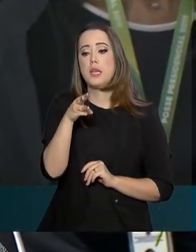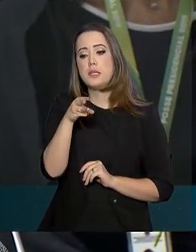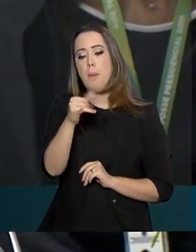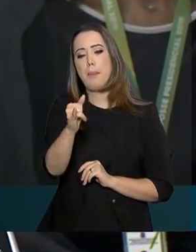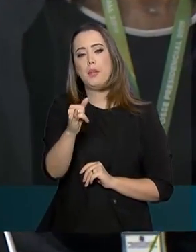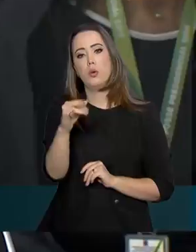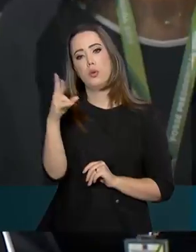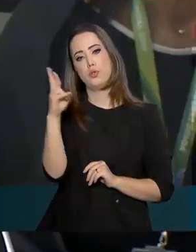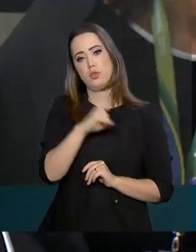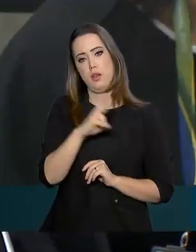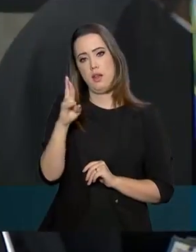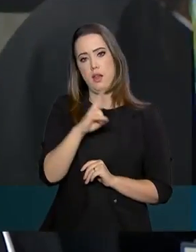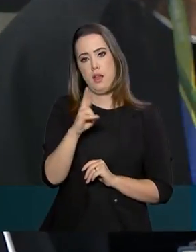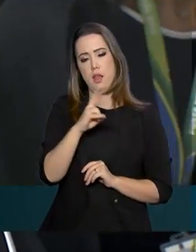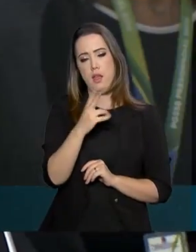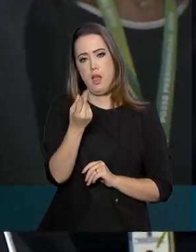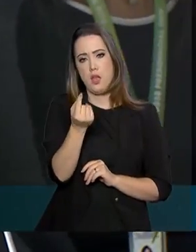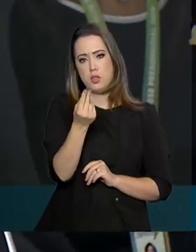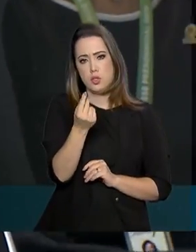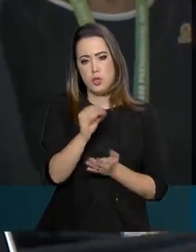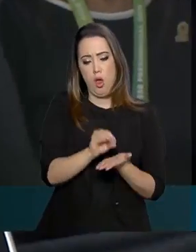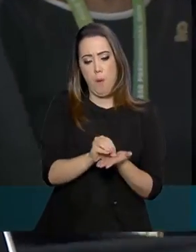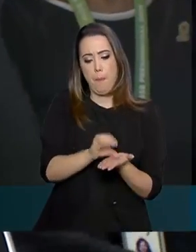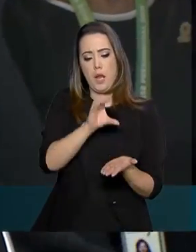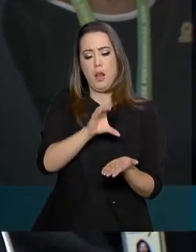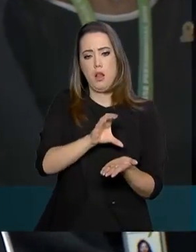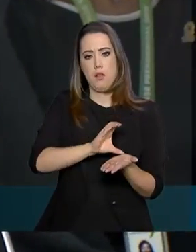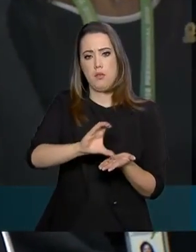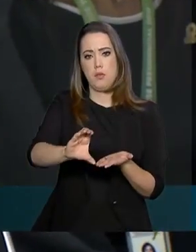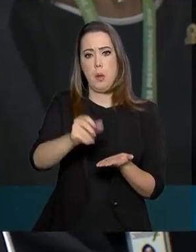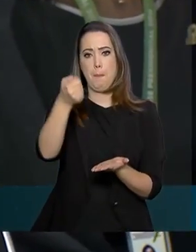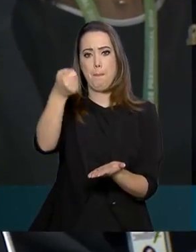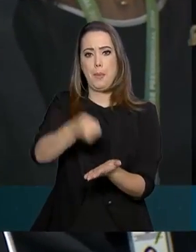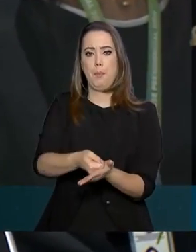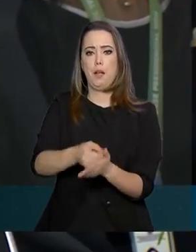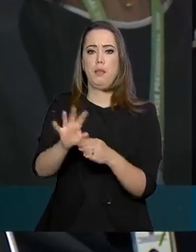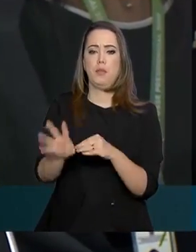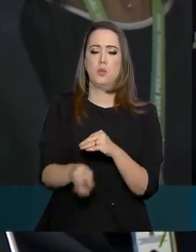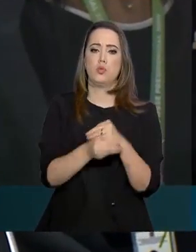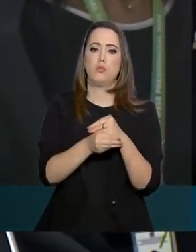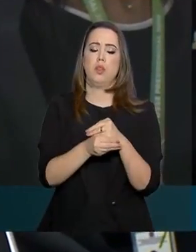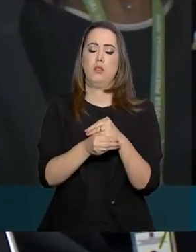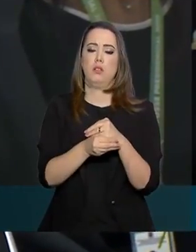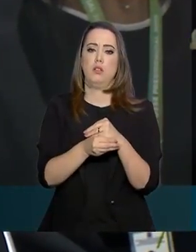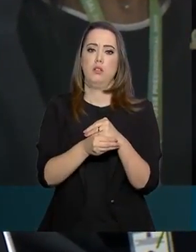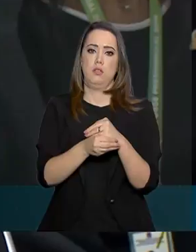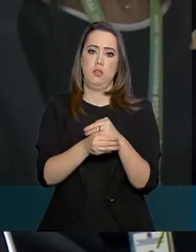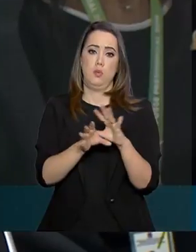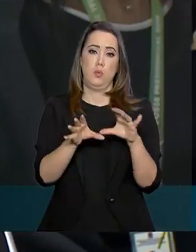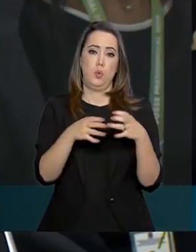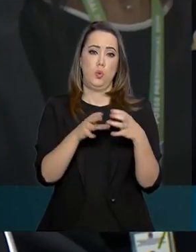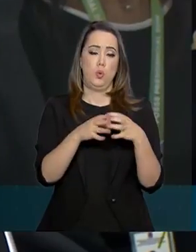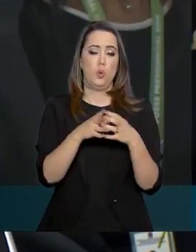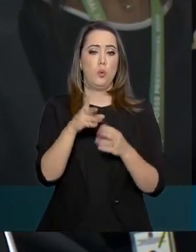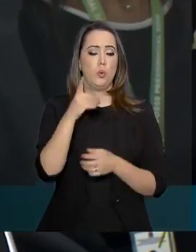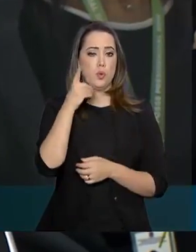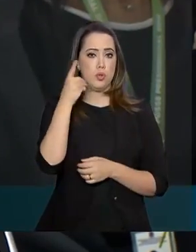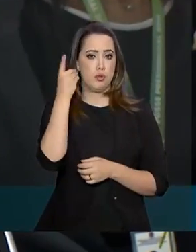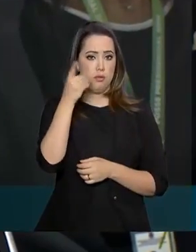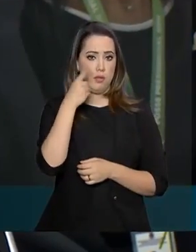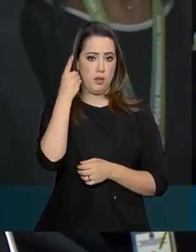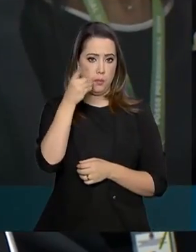ea gente apurou que esse dinheiro é para pagamento de emendas pra parlamentares lá no congresso